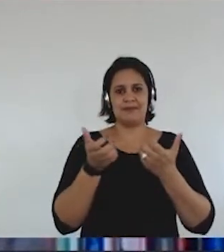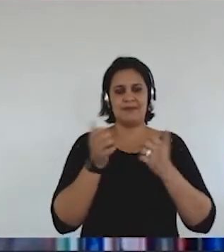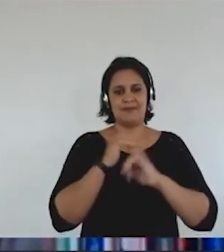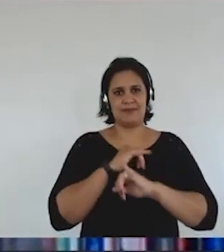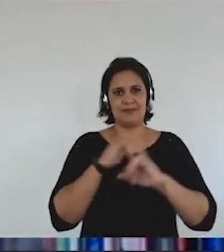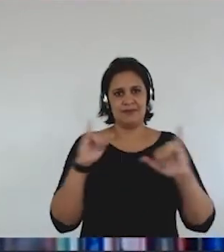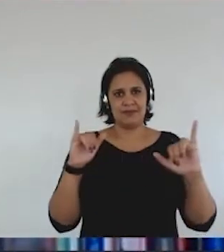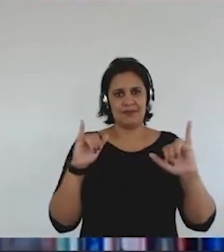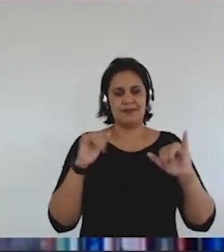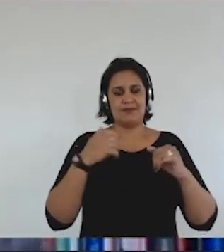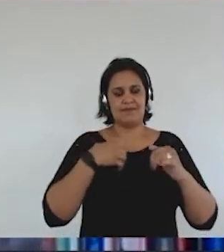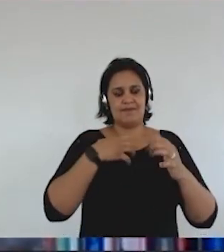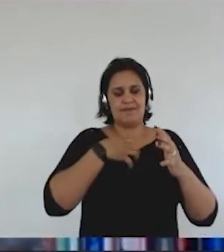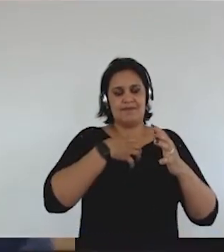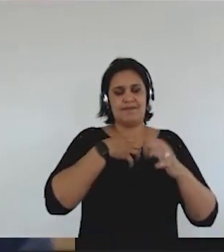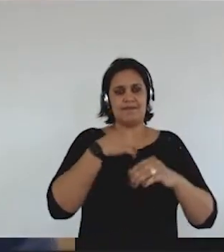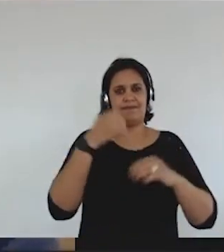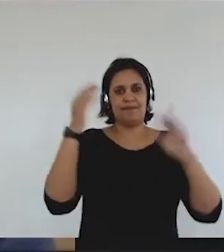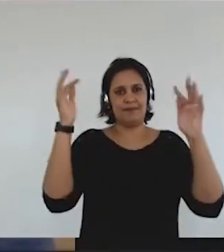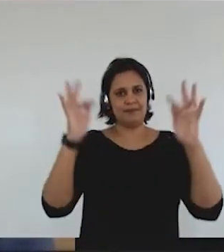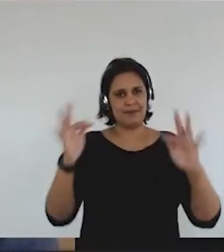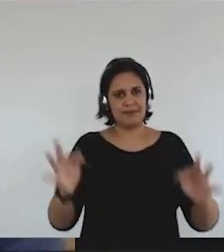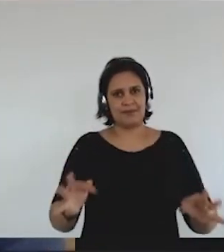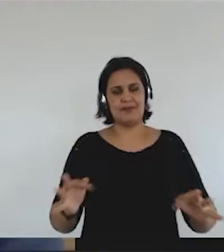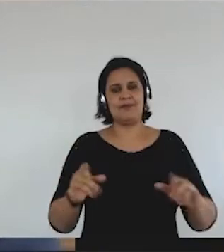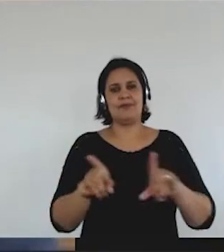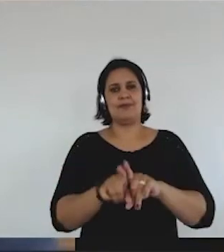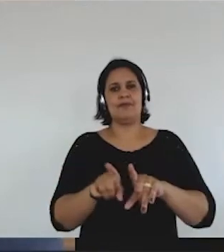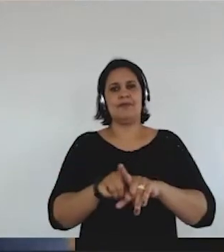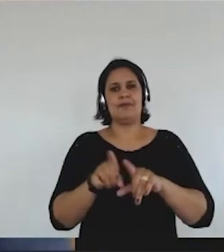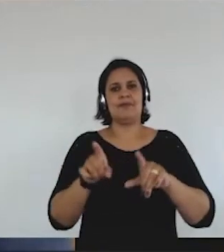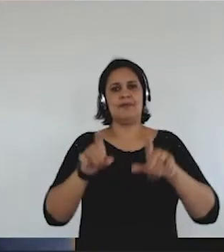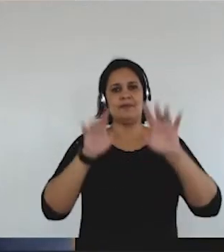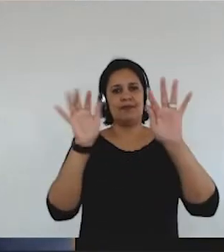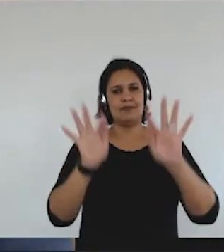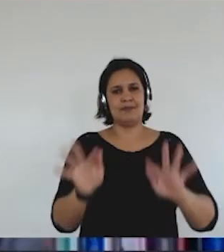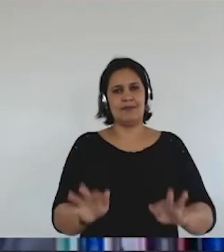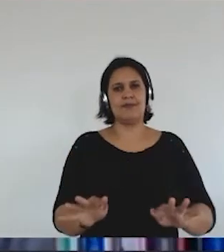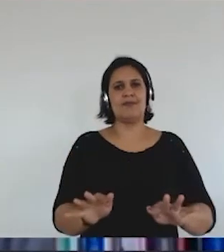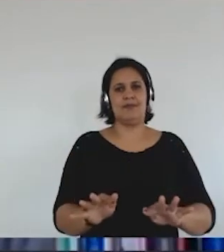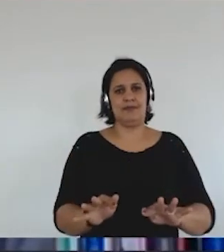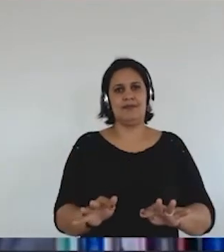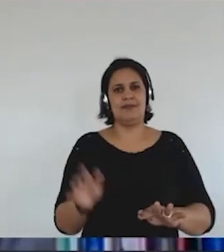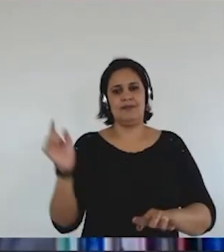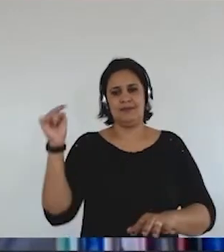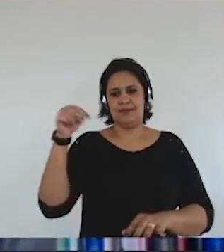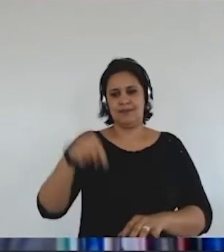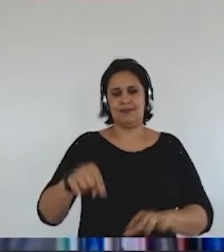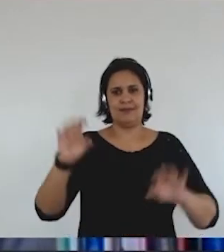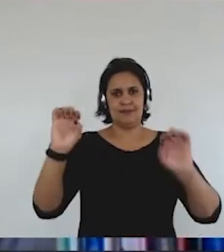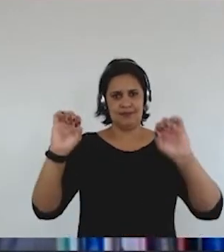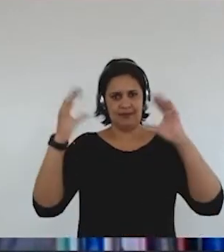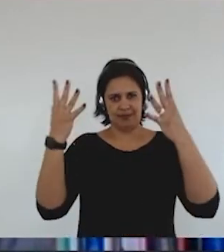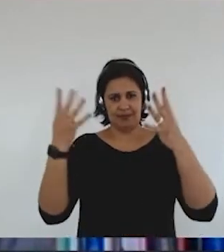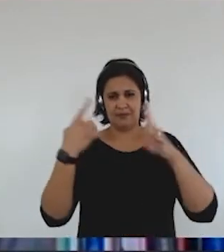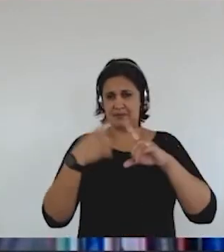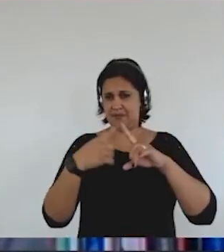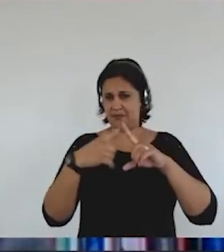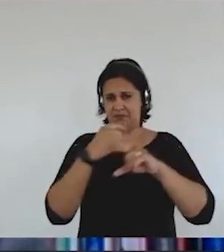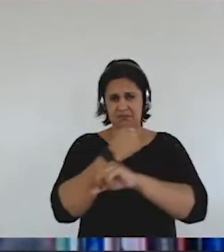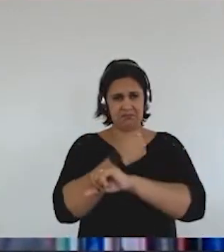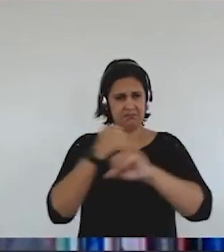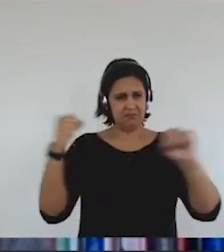uma felicidade muito grande estar participando desse evento por dois motivos. Primeiro, pela grandiosidade do